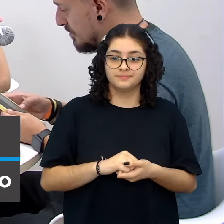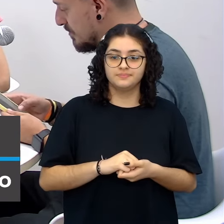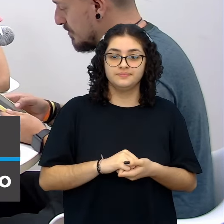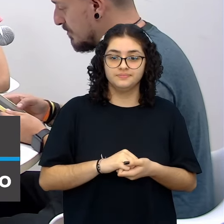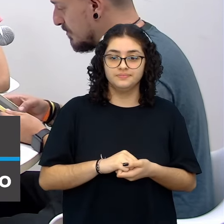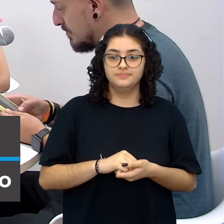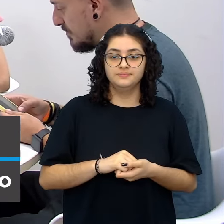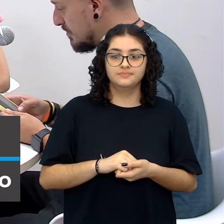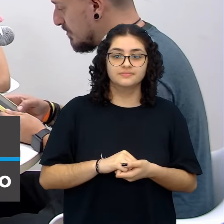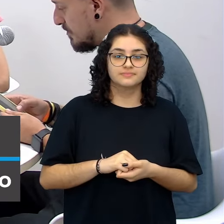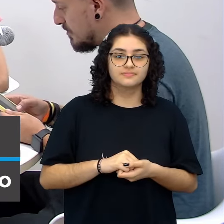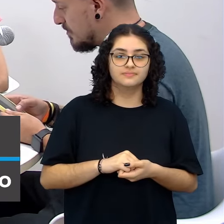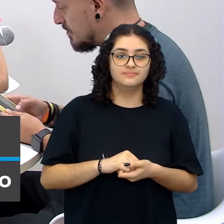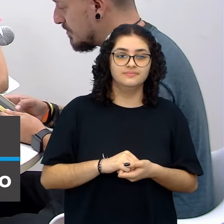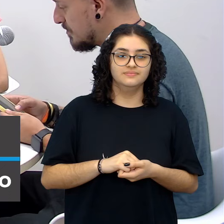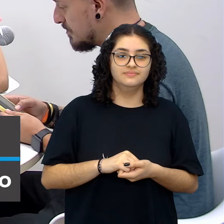E